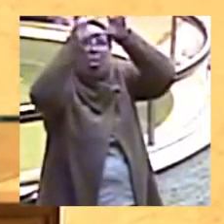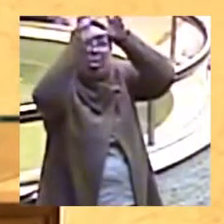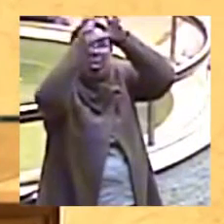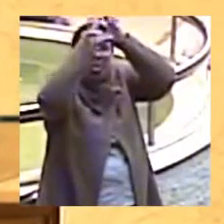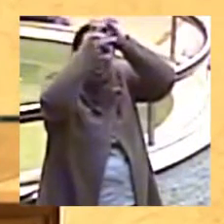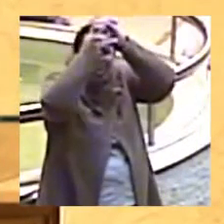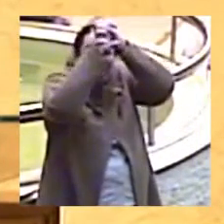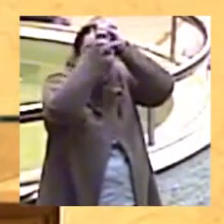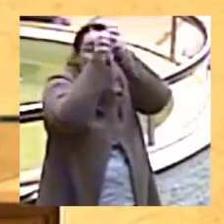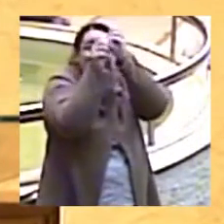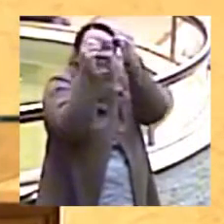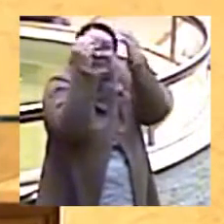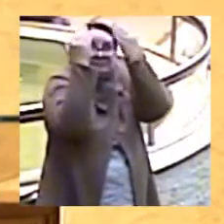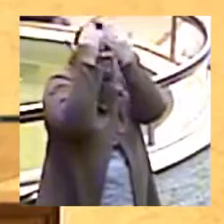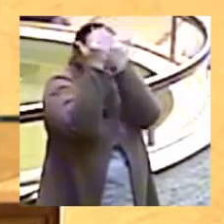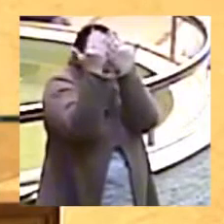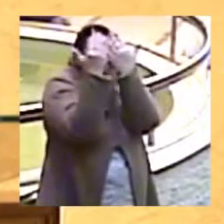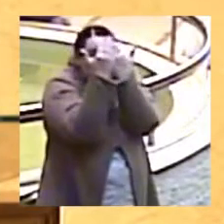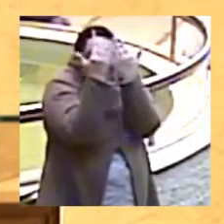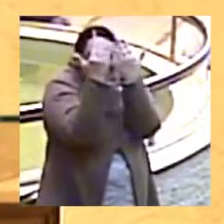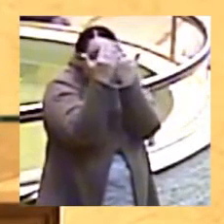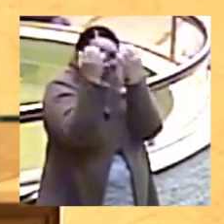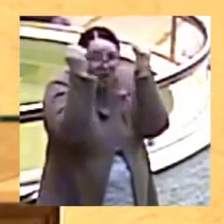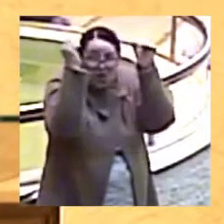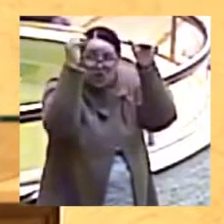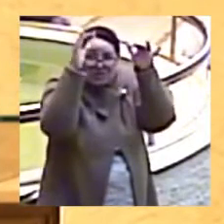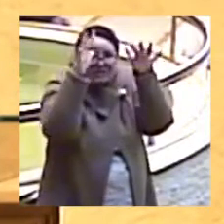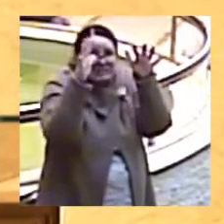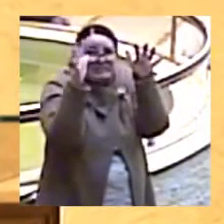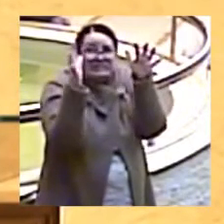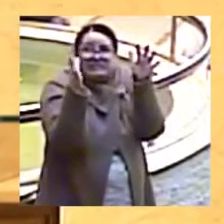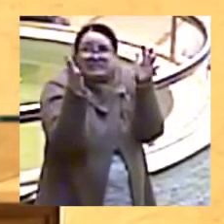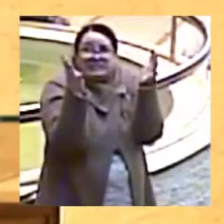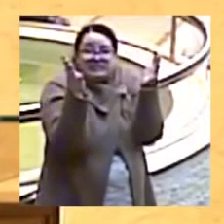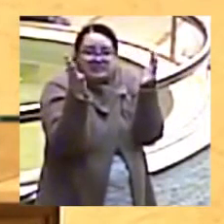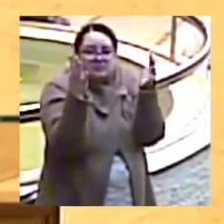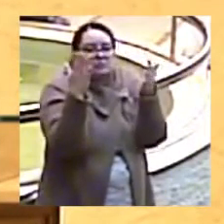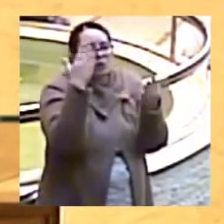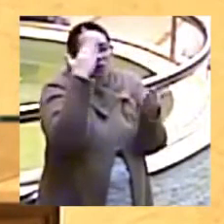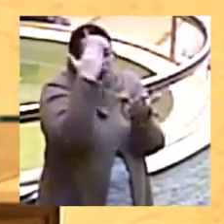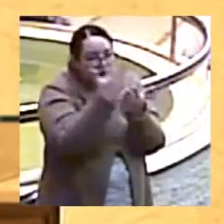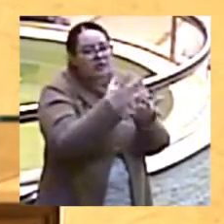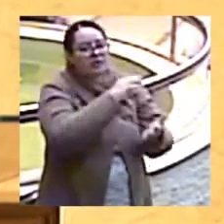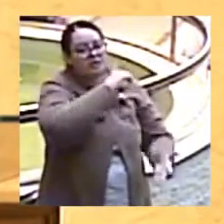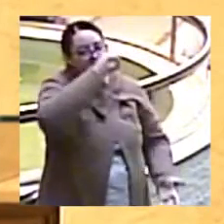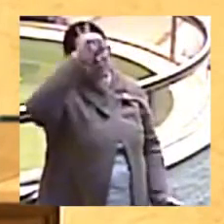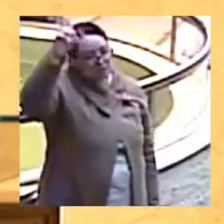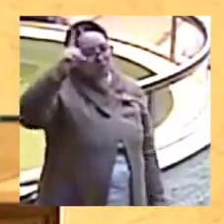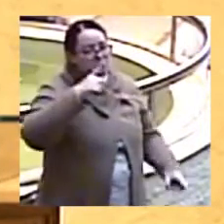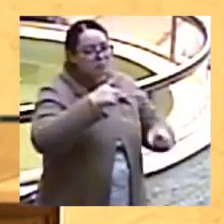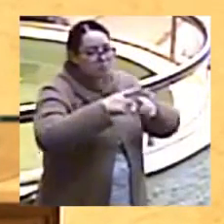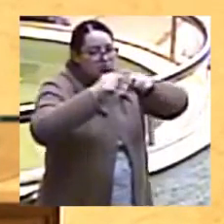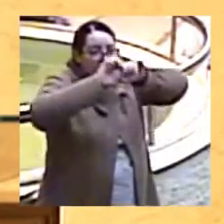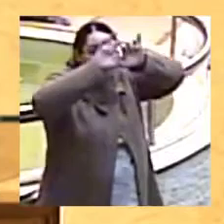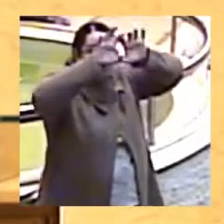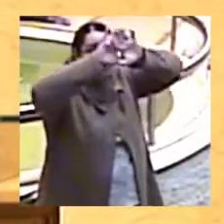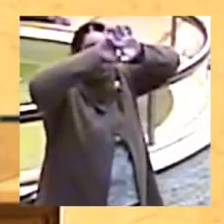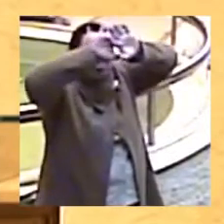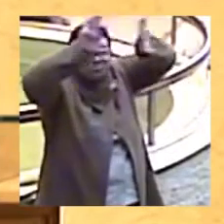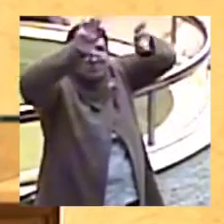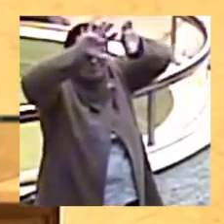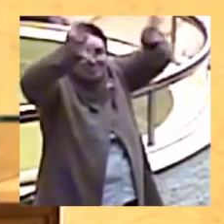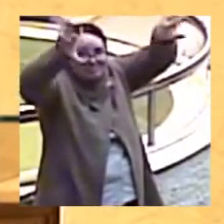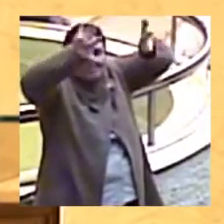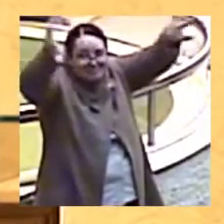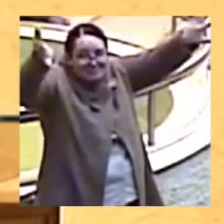e você, não consegue, ver, uma luz, sequer, confie, no seu Deus, porque, as nuvens, vão, desaparecer,